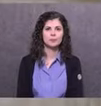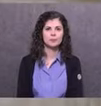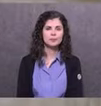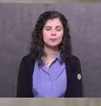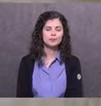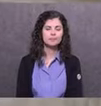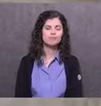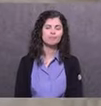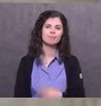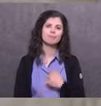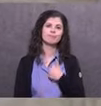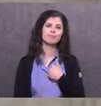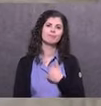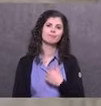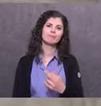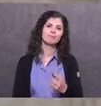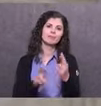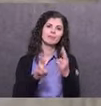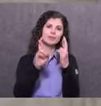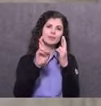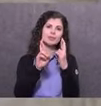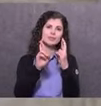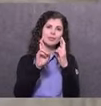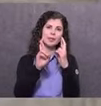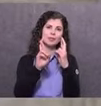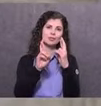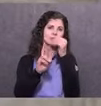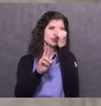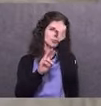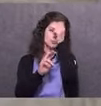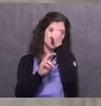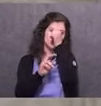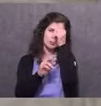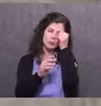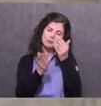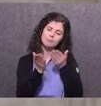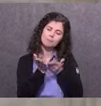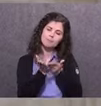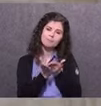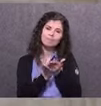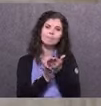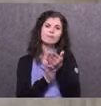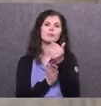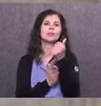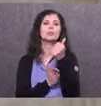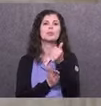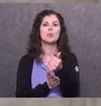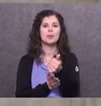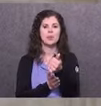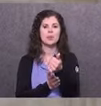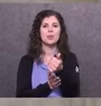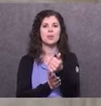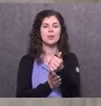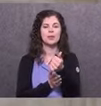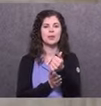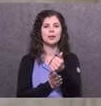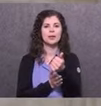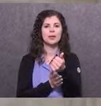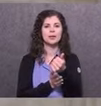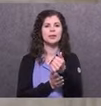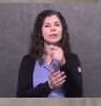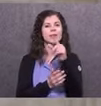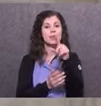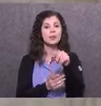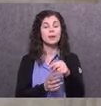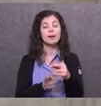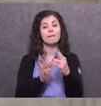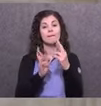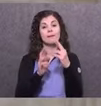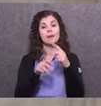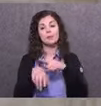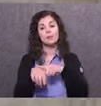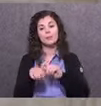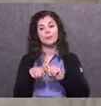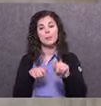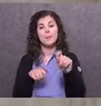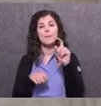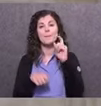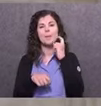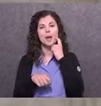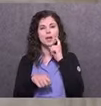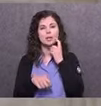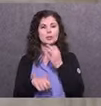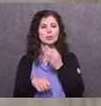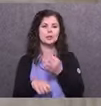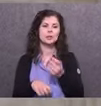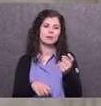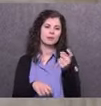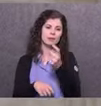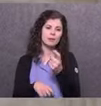Desejo a todos a continuação de um bom domingo e também uma Santa Páscoa de paz e